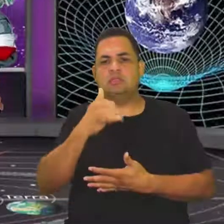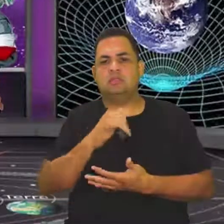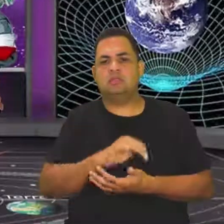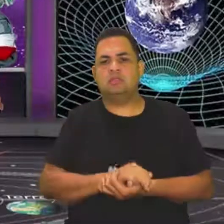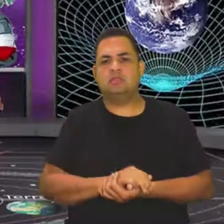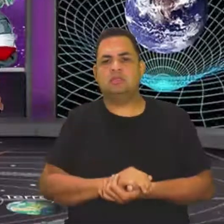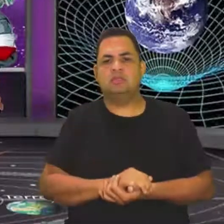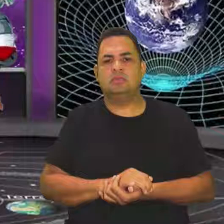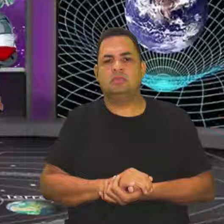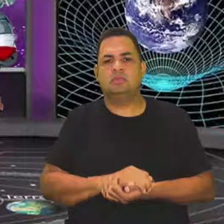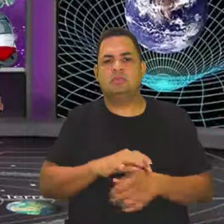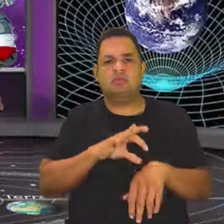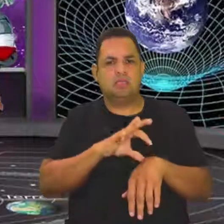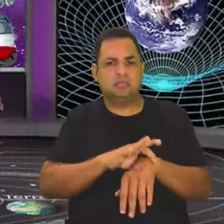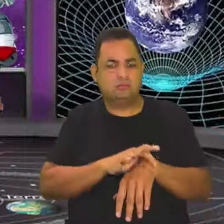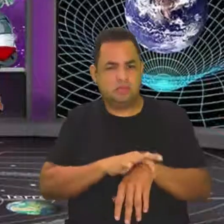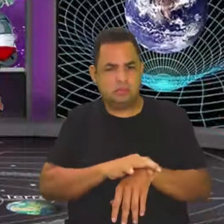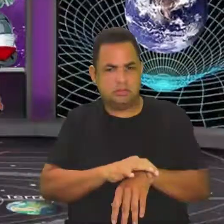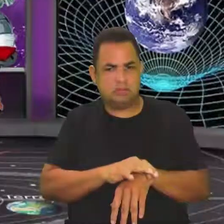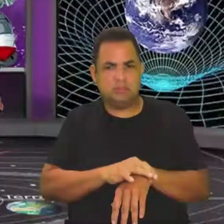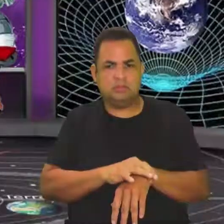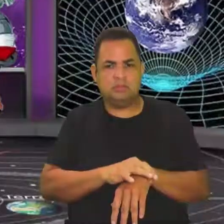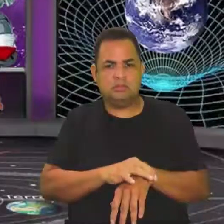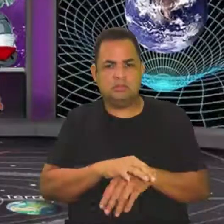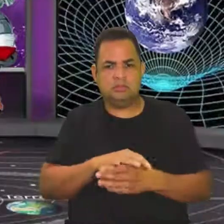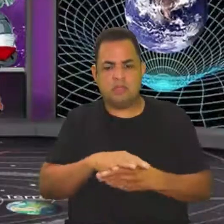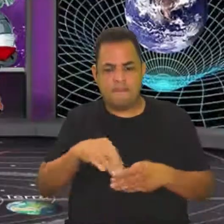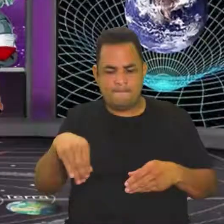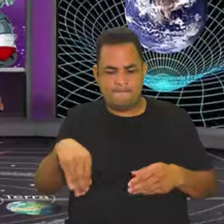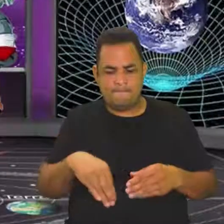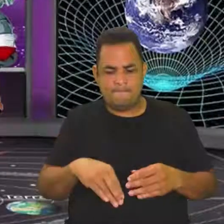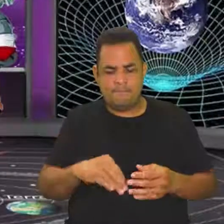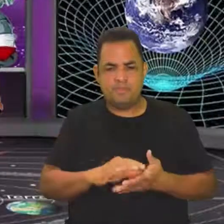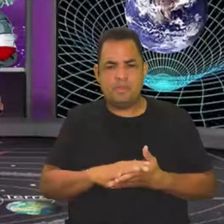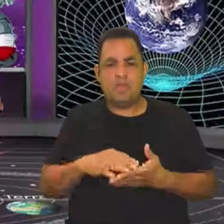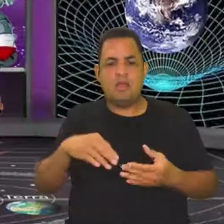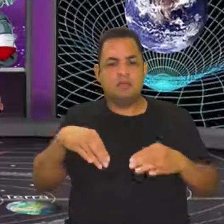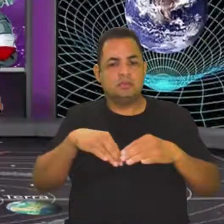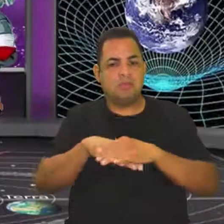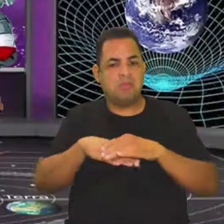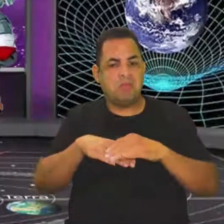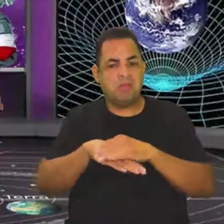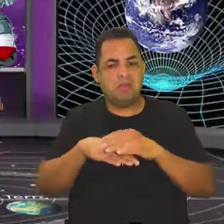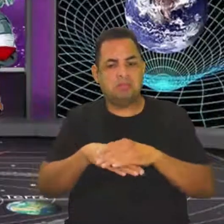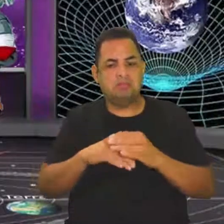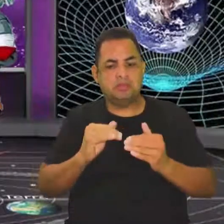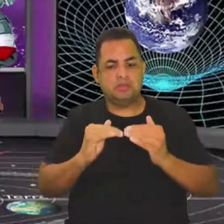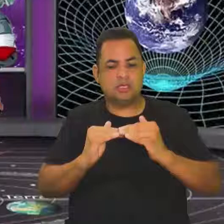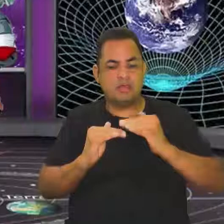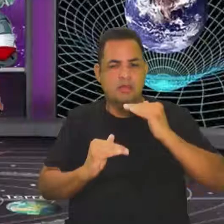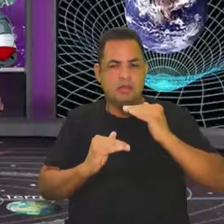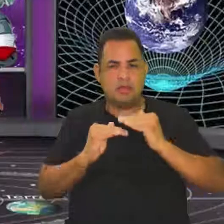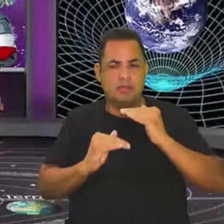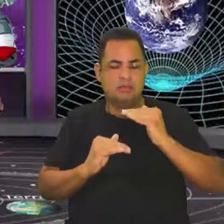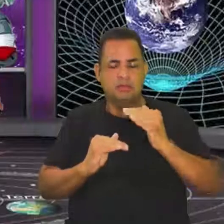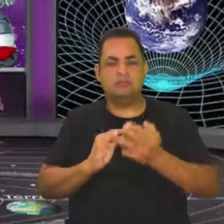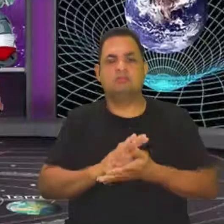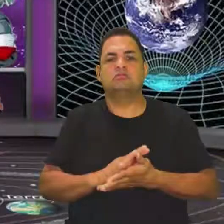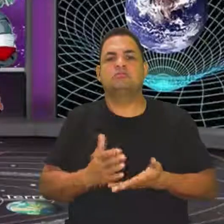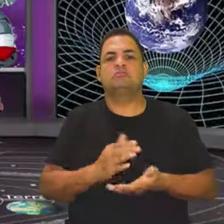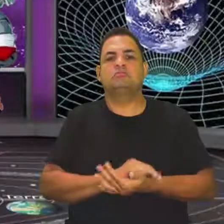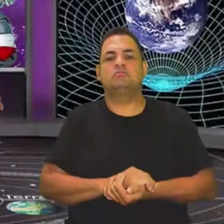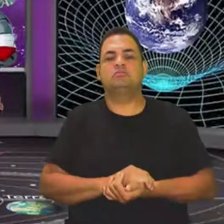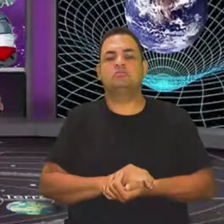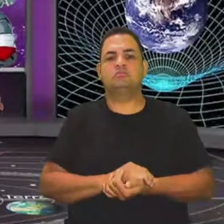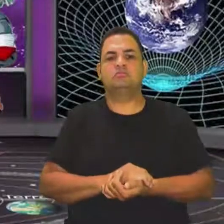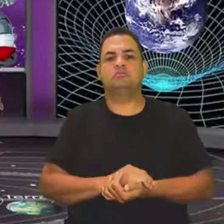isso, tem pulseira, tem botas que servem de isolante exatamente para não queimar materiais eletrônicos,